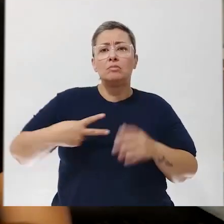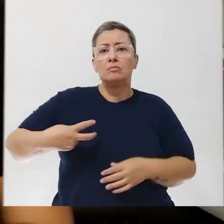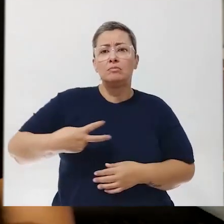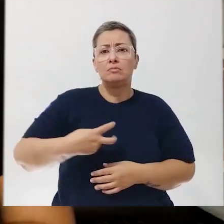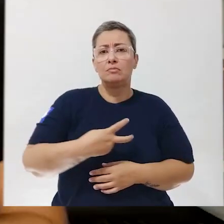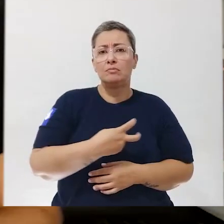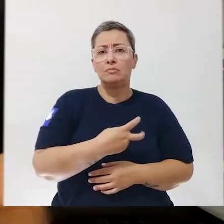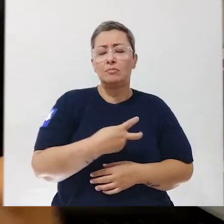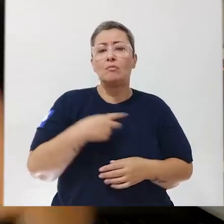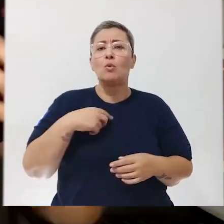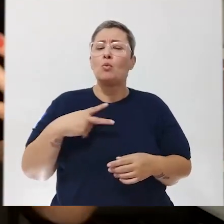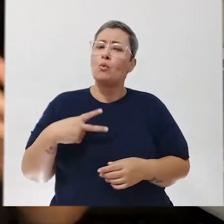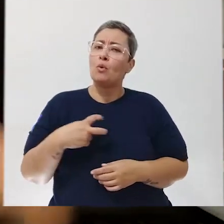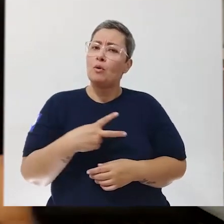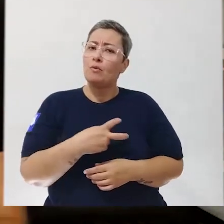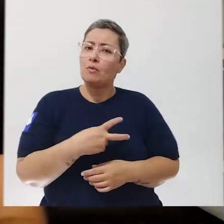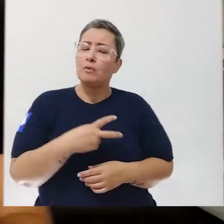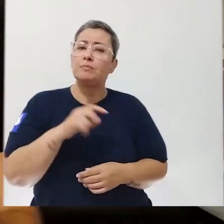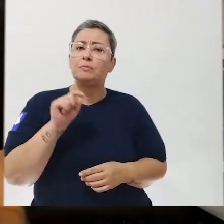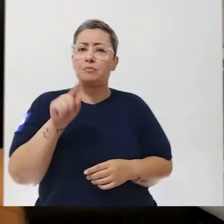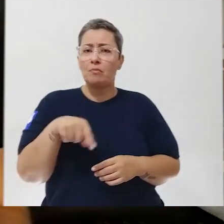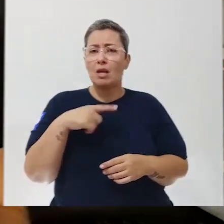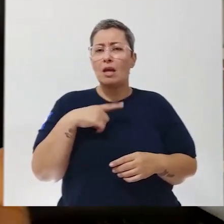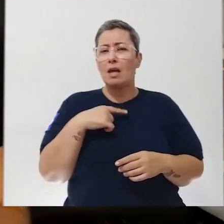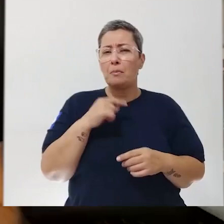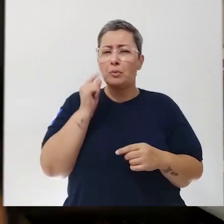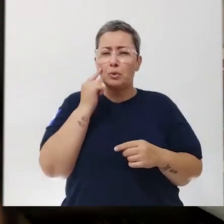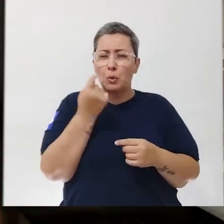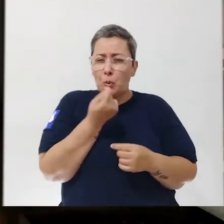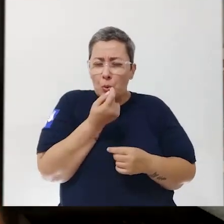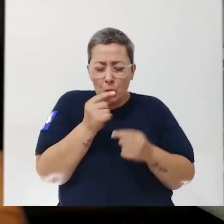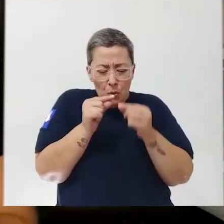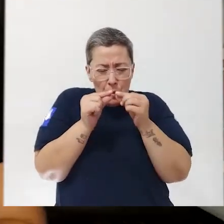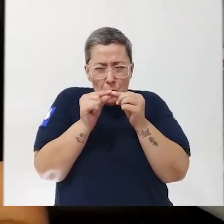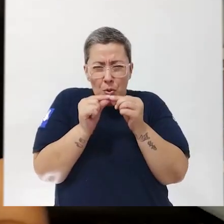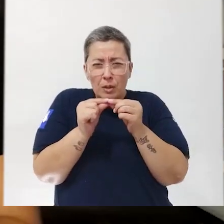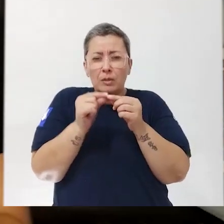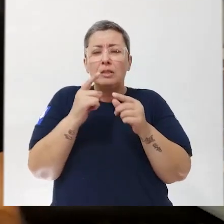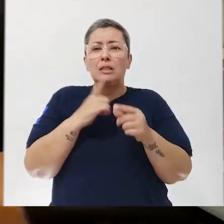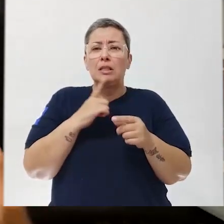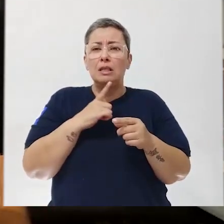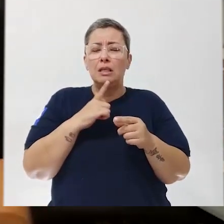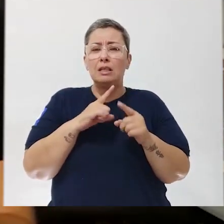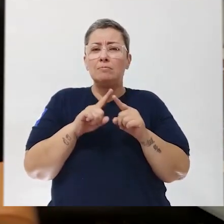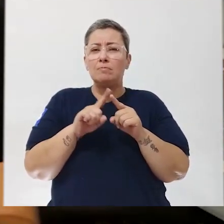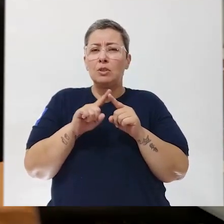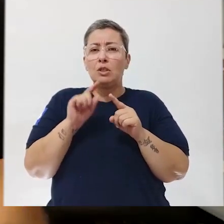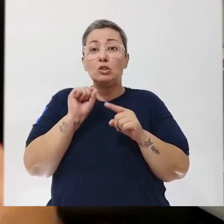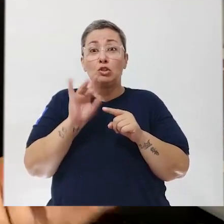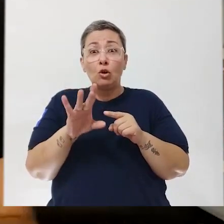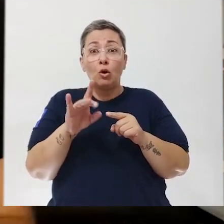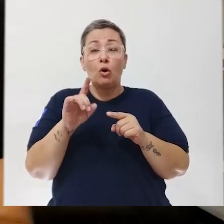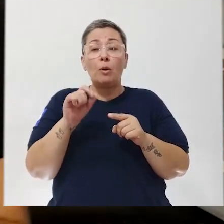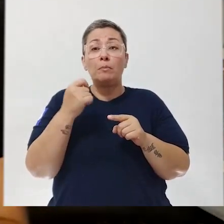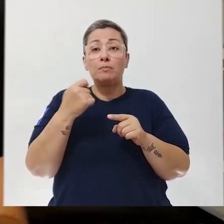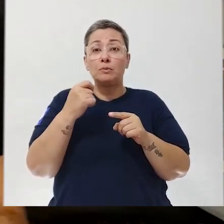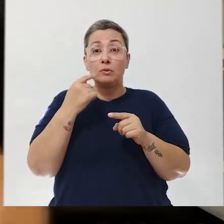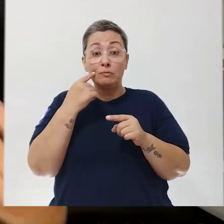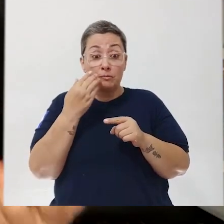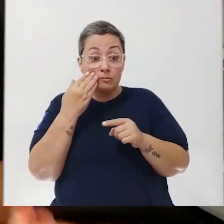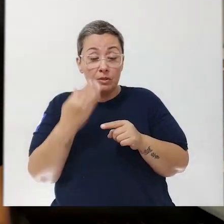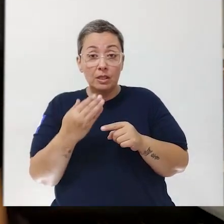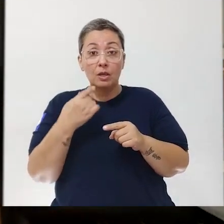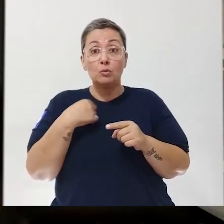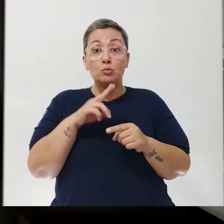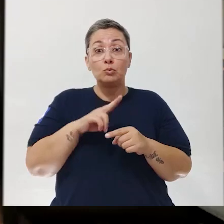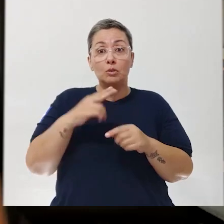o que é um vírus? Bom, os vírus são seres muito pequenos que nós só conseguimos enxergar